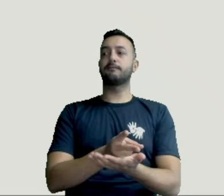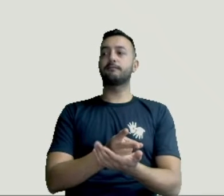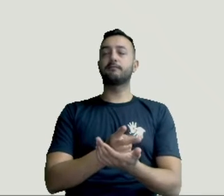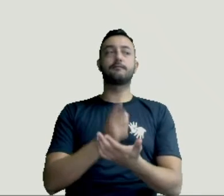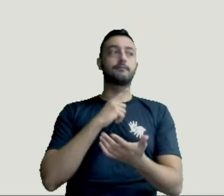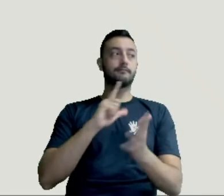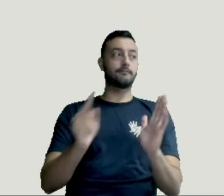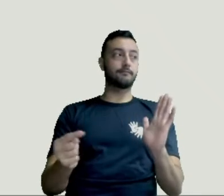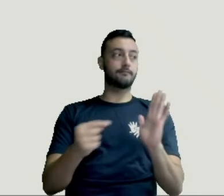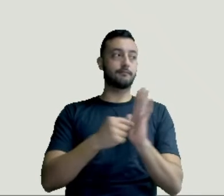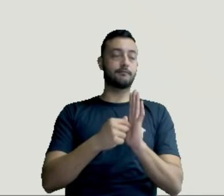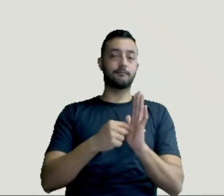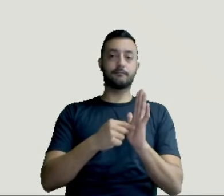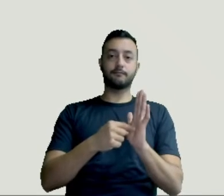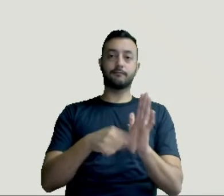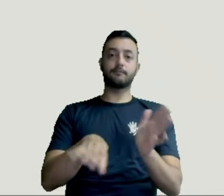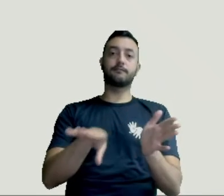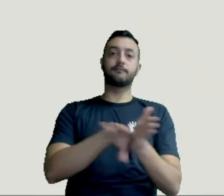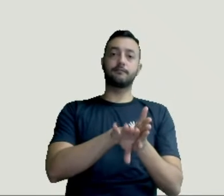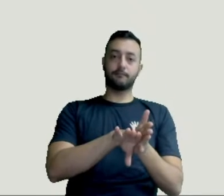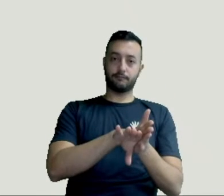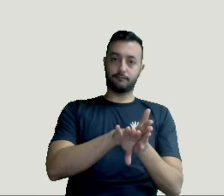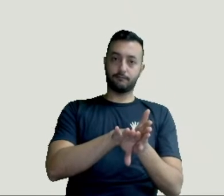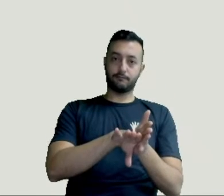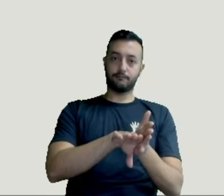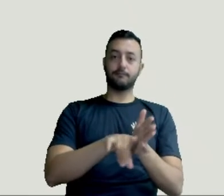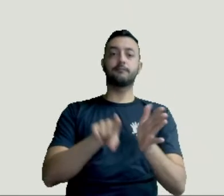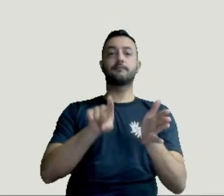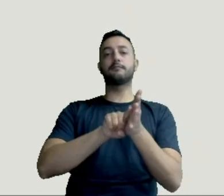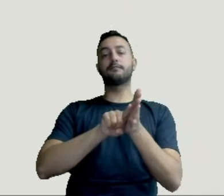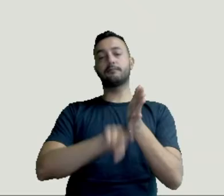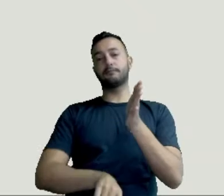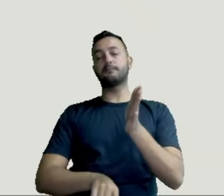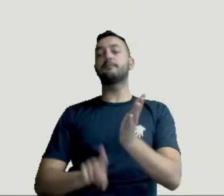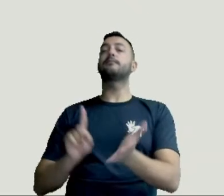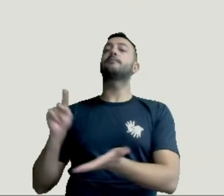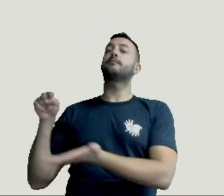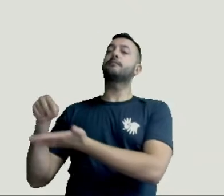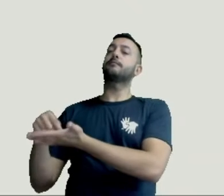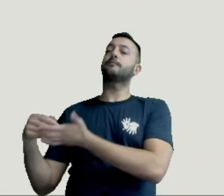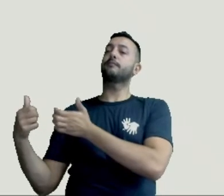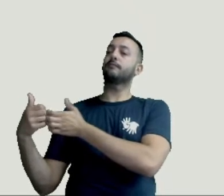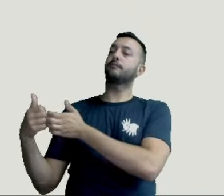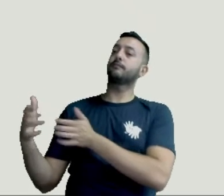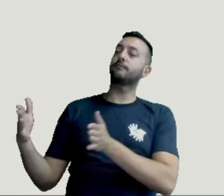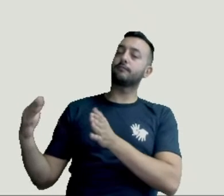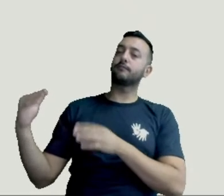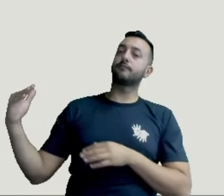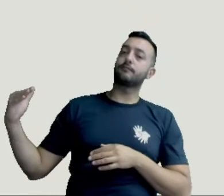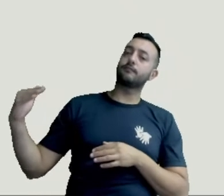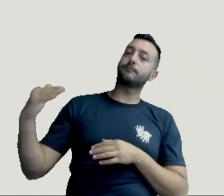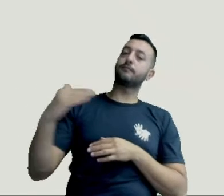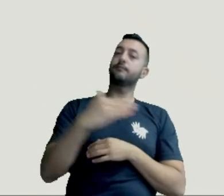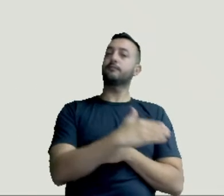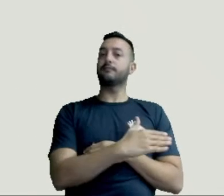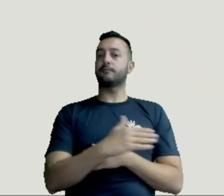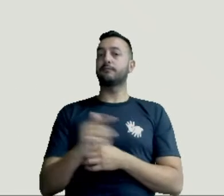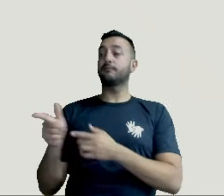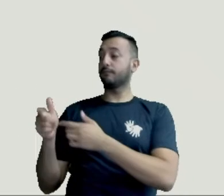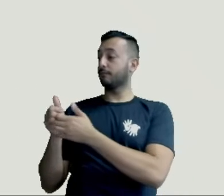O ponto de chegada, tá? Menos o ponto que você partiu. A sua trajetória